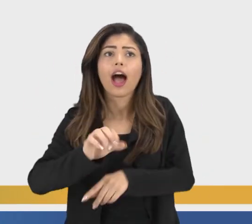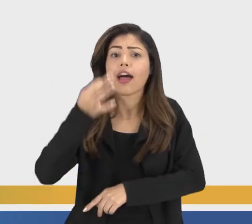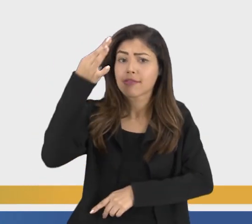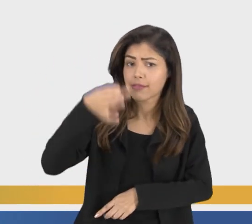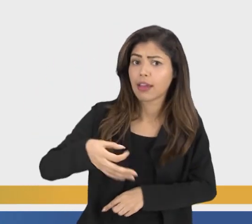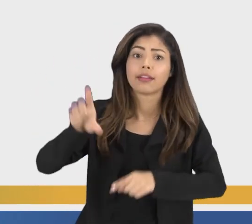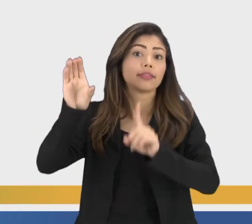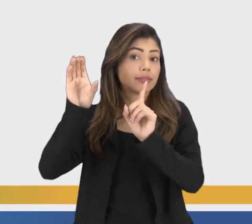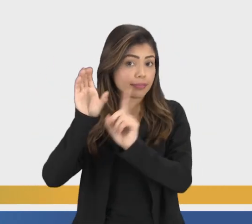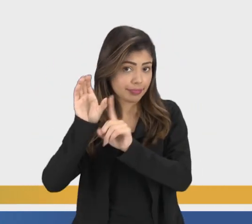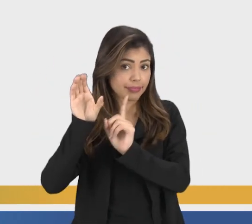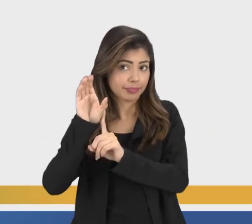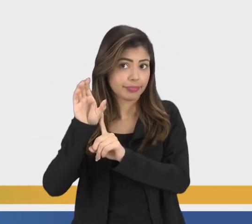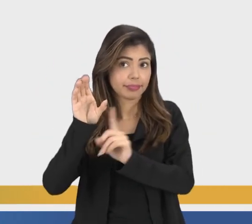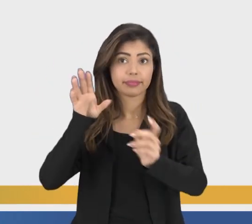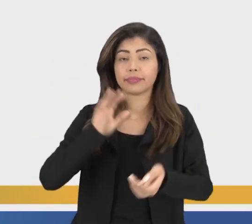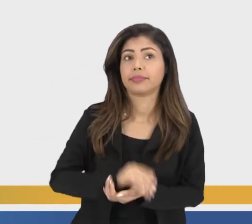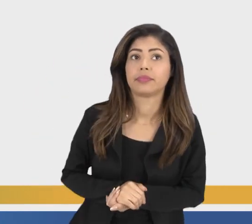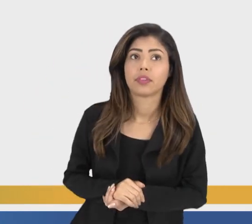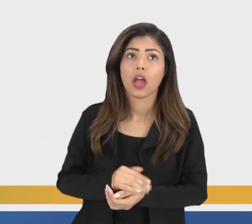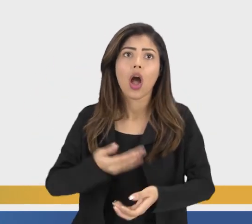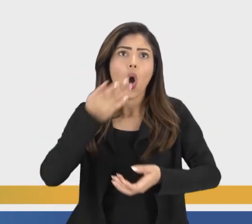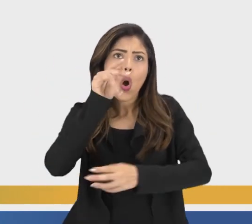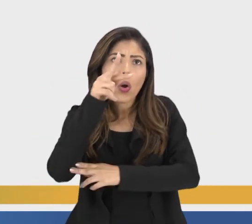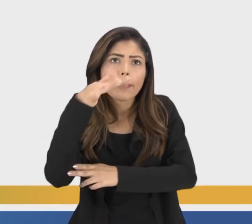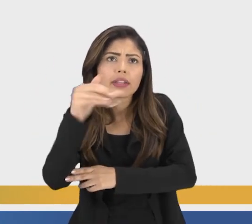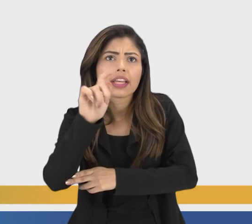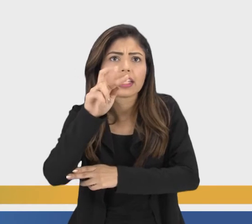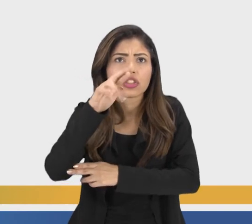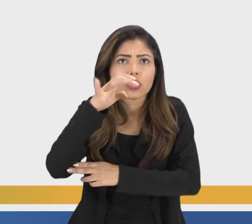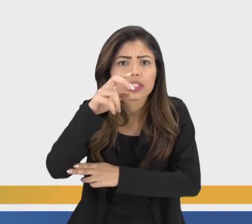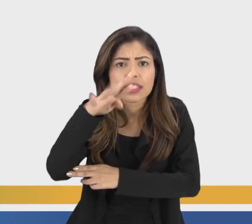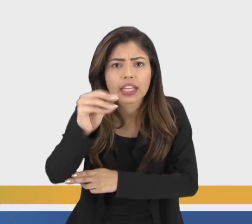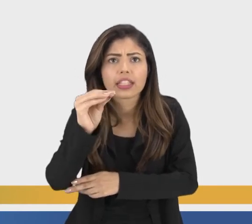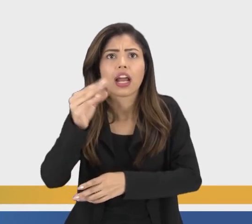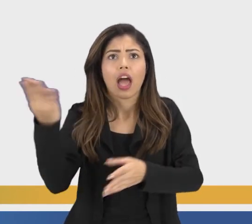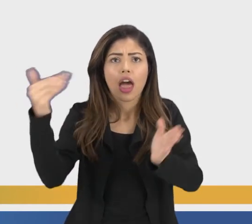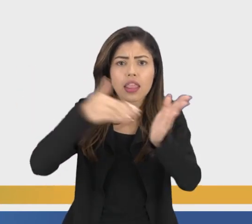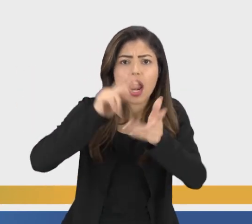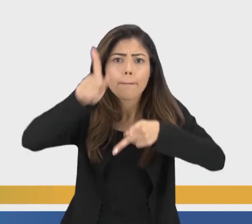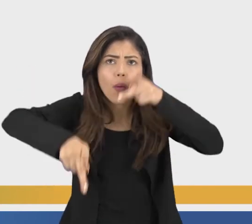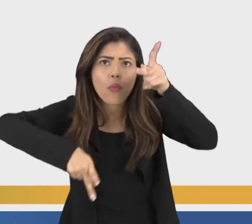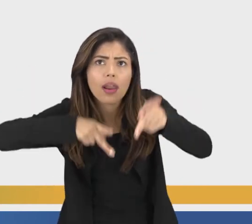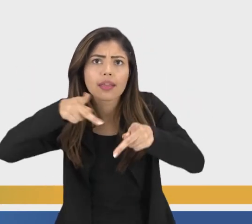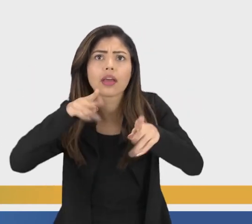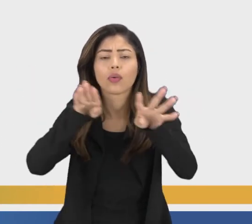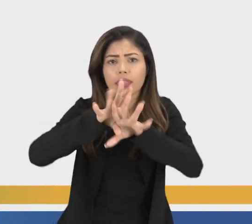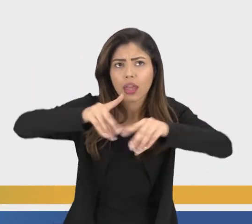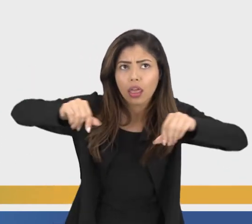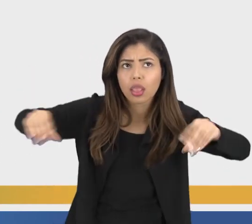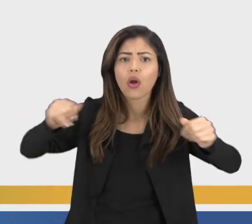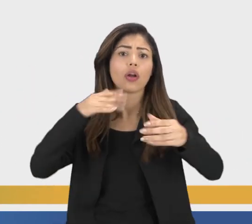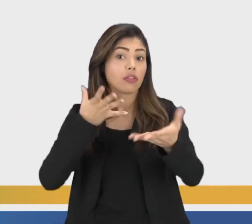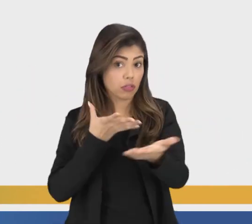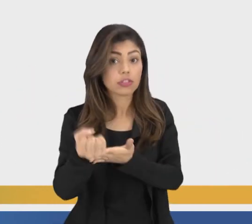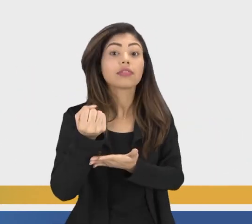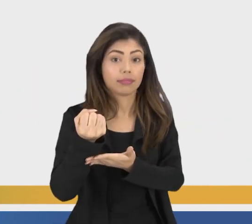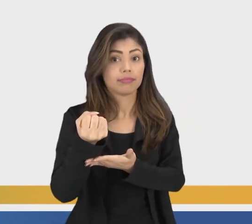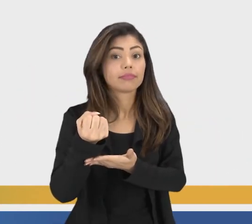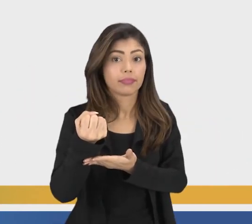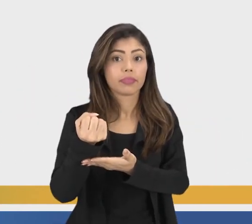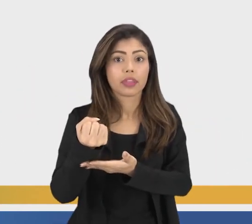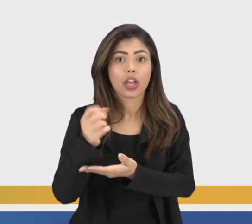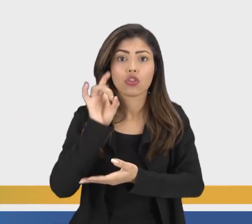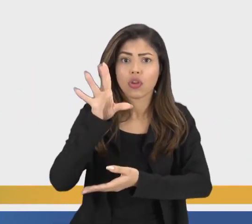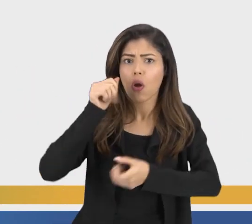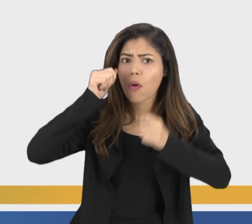alternativa certa é a letra C, compreensão etnocêntrica acerca das populações dos territórios conquistados.